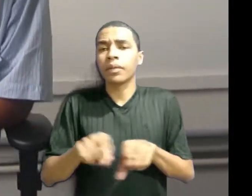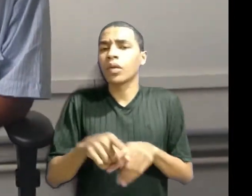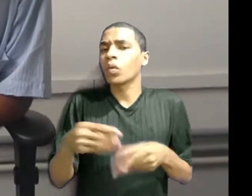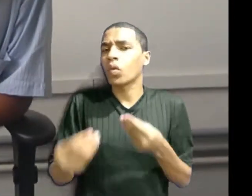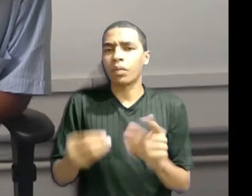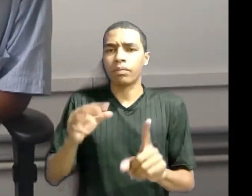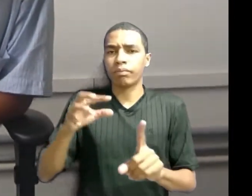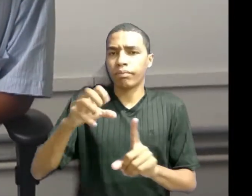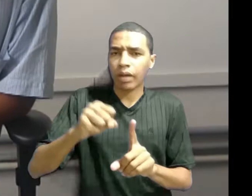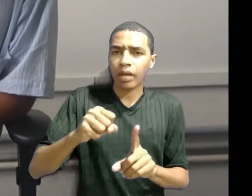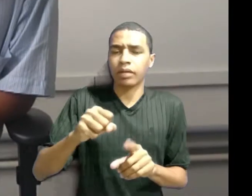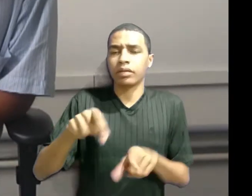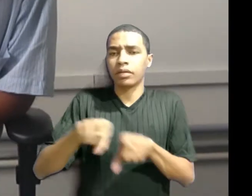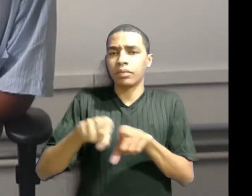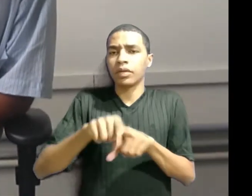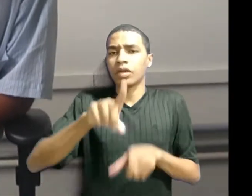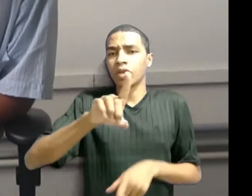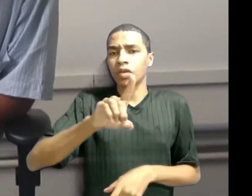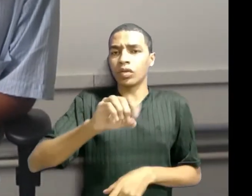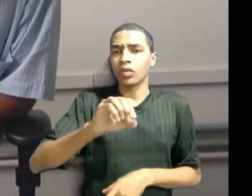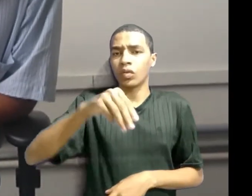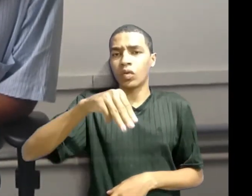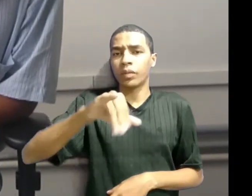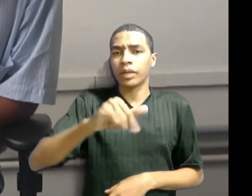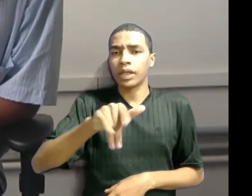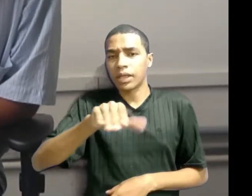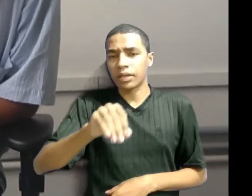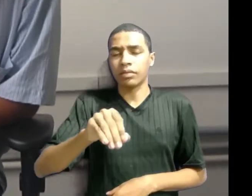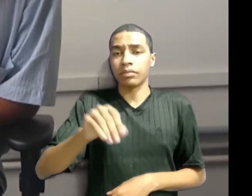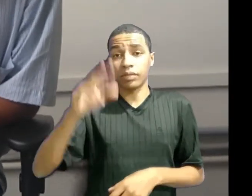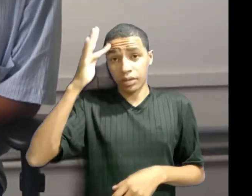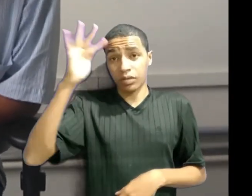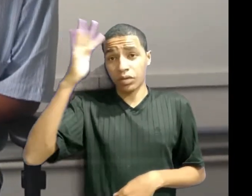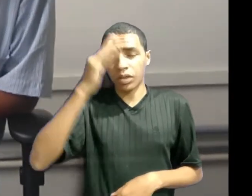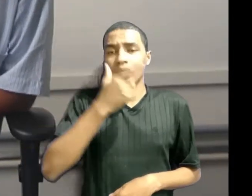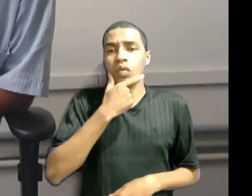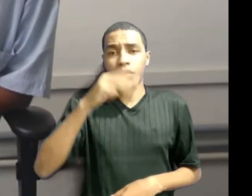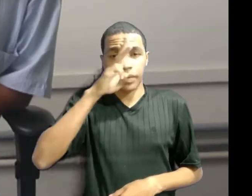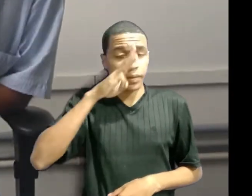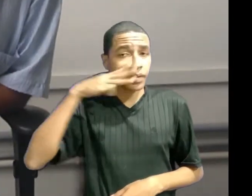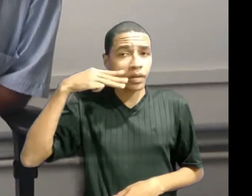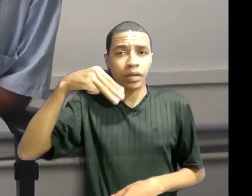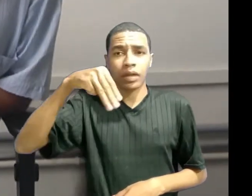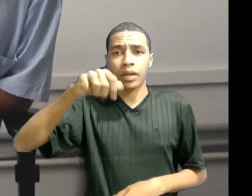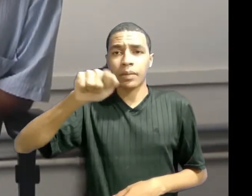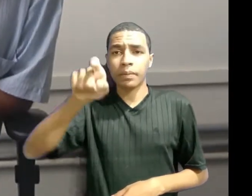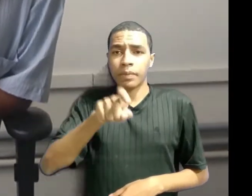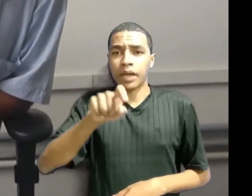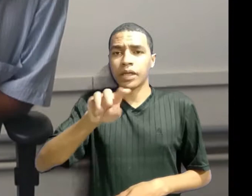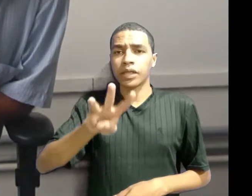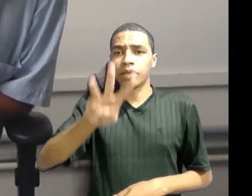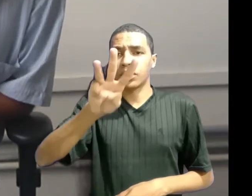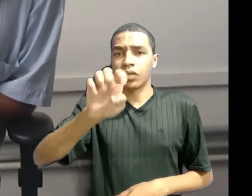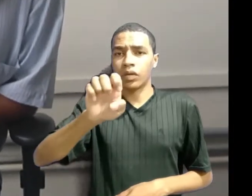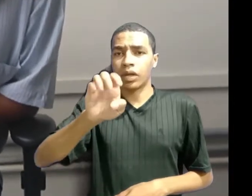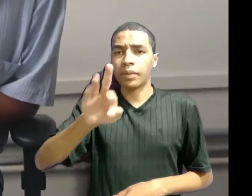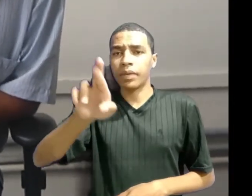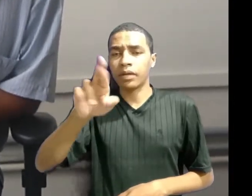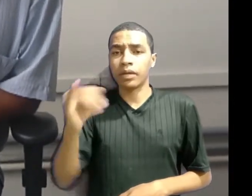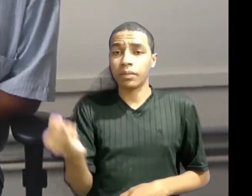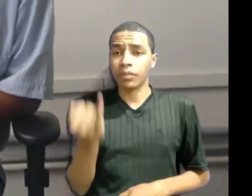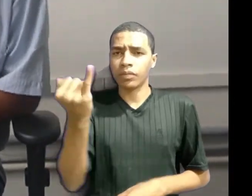à dominação na teoria de Max Weber, certo? É muito importante o destaque,